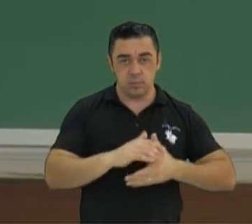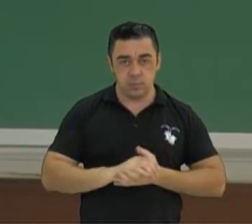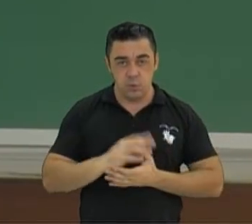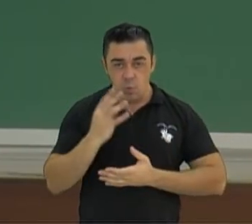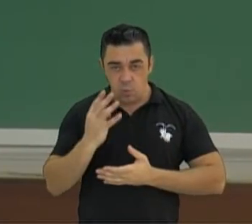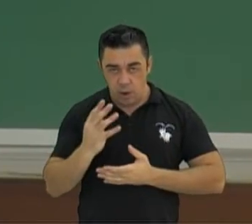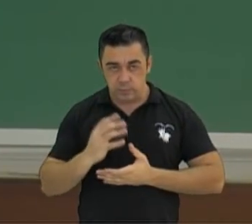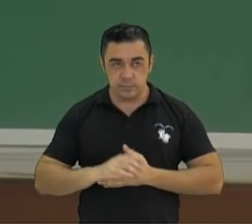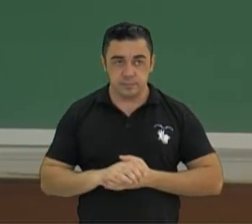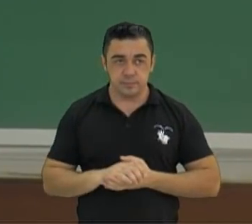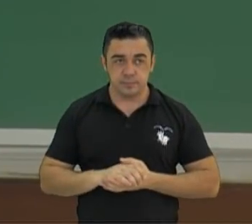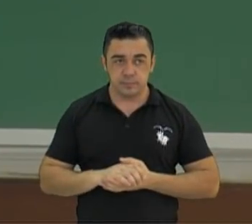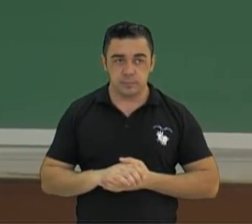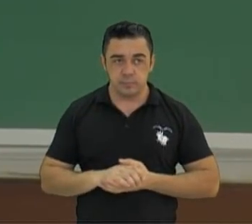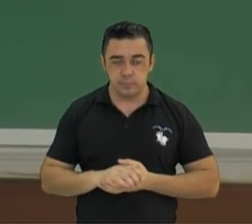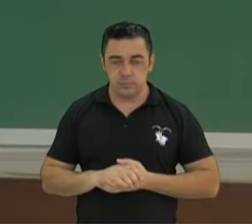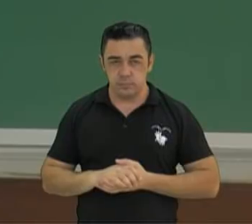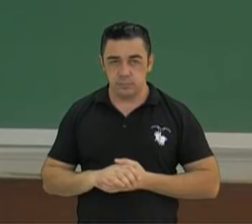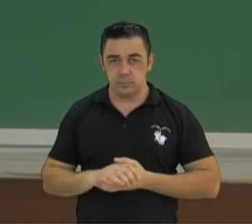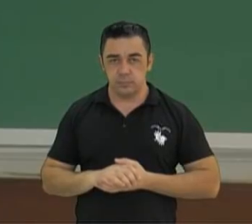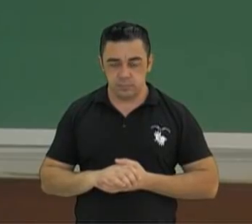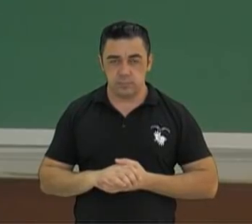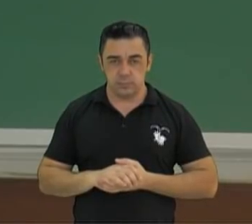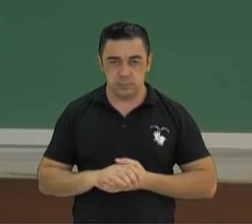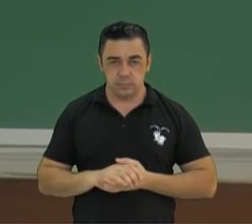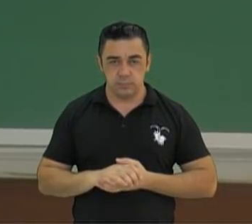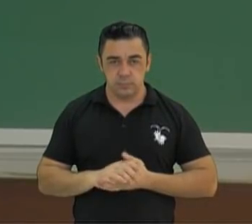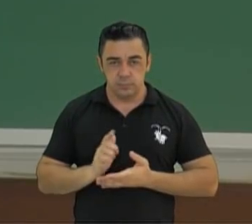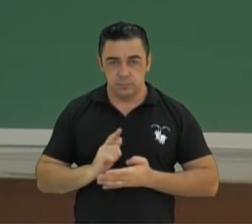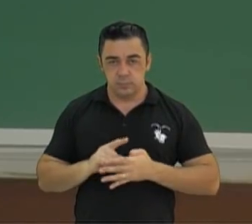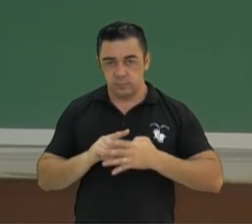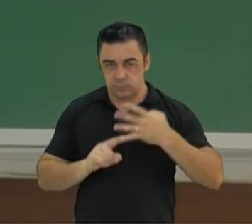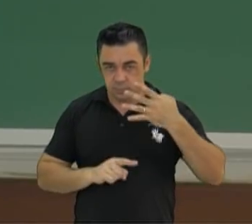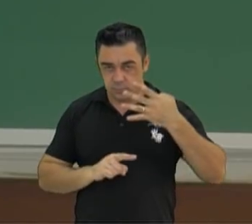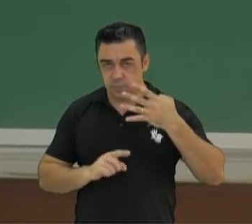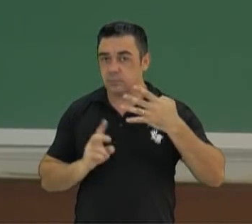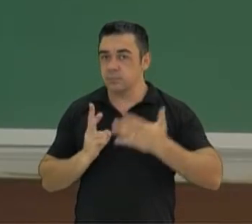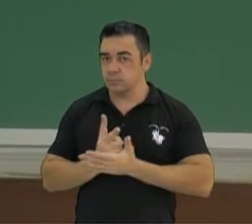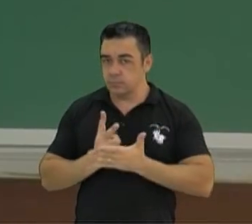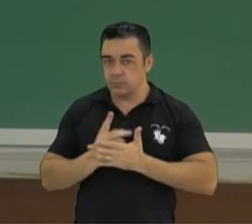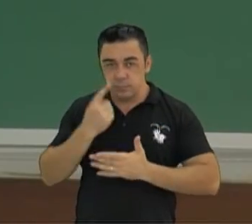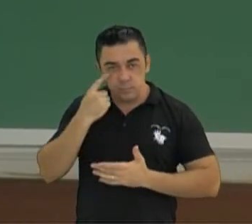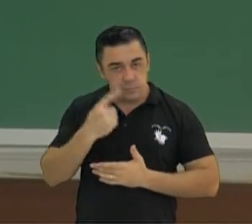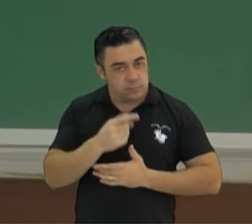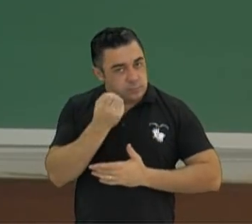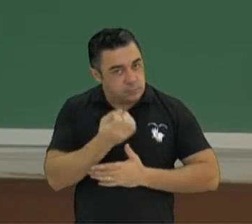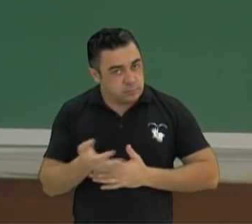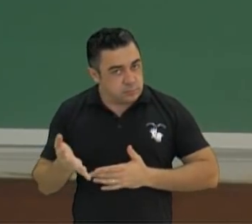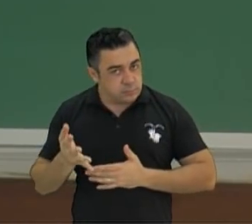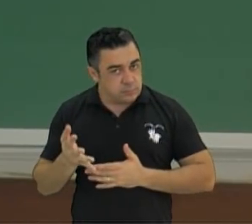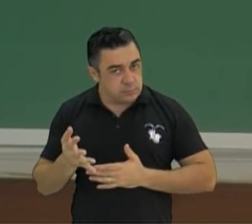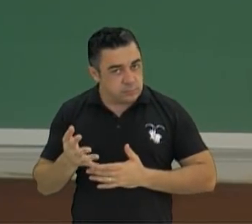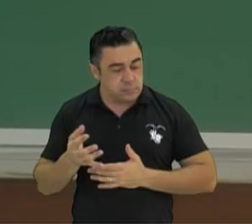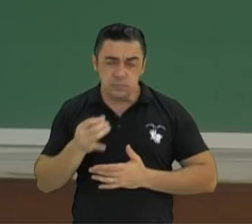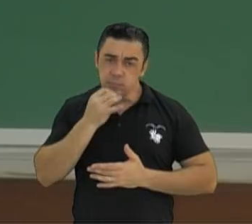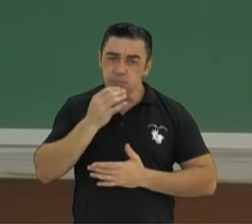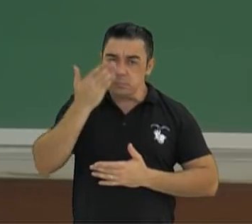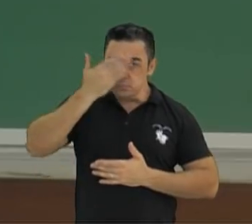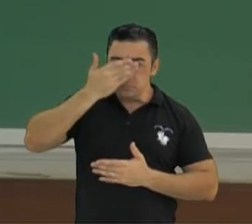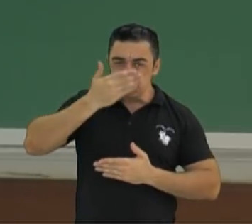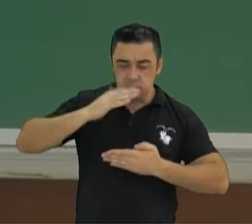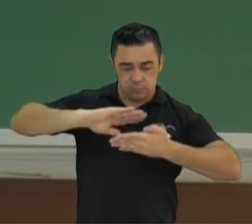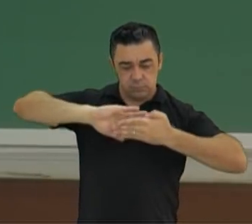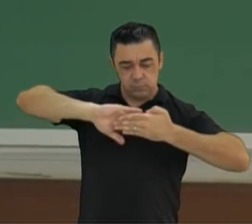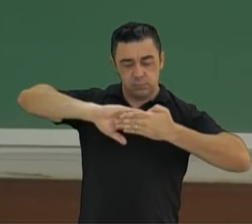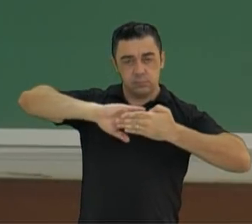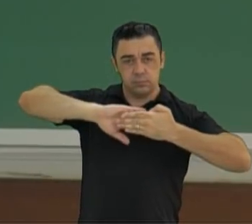vai embaixo e uma que vai lá atrás. Então, nós temos que contar sempre aquela face que não está aparecendo. A gente não